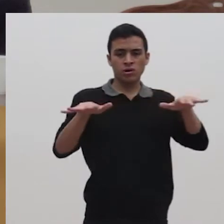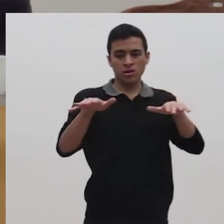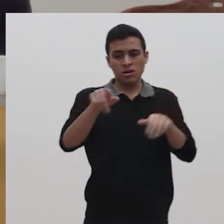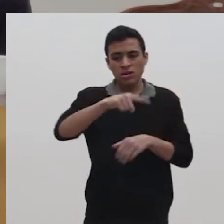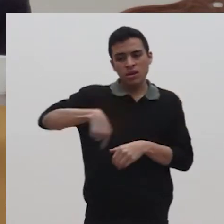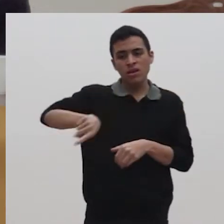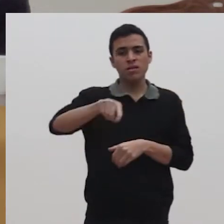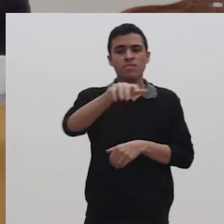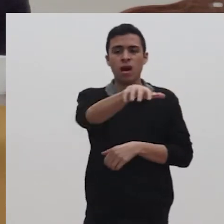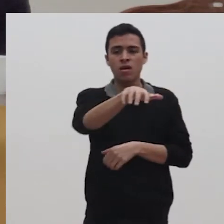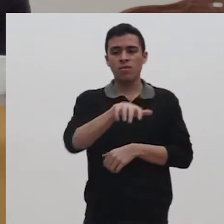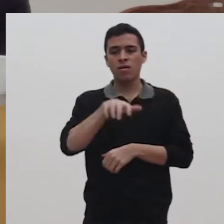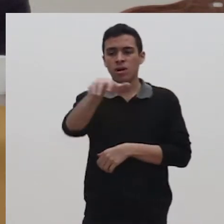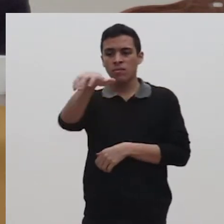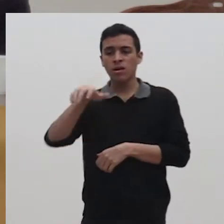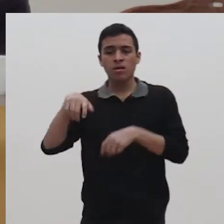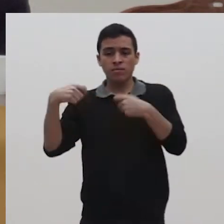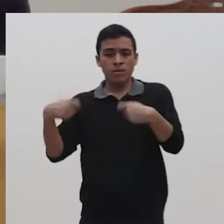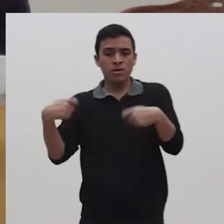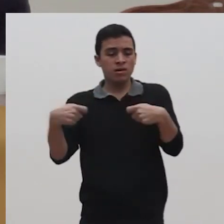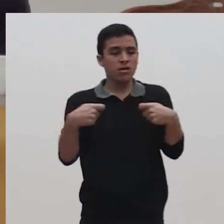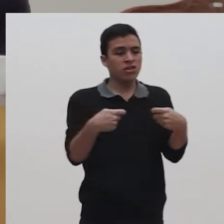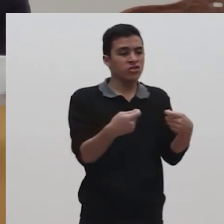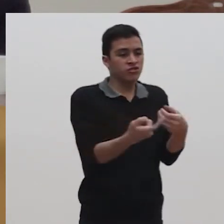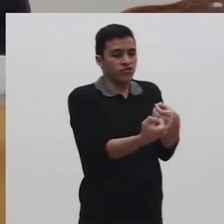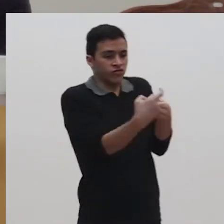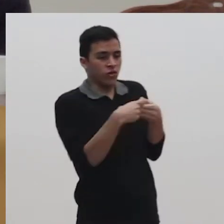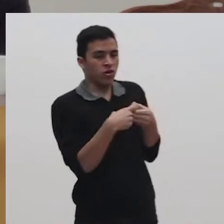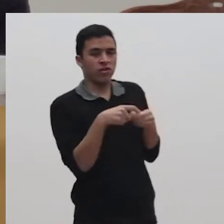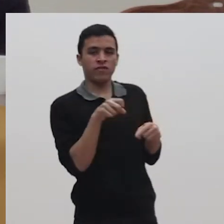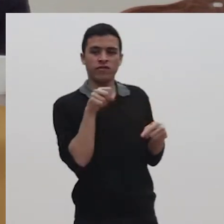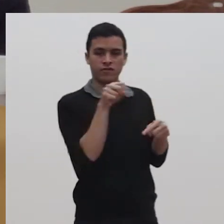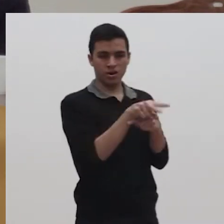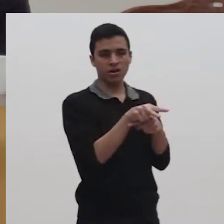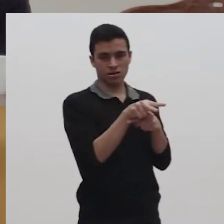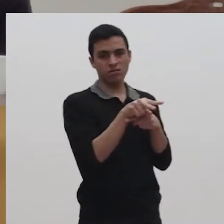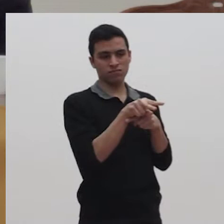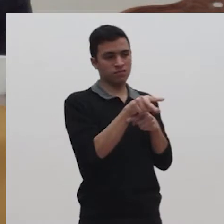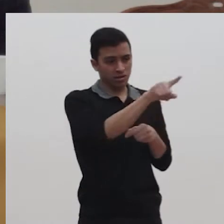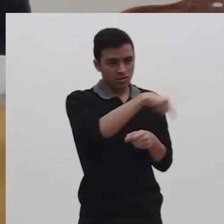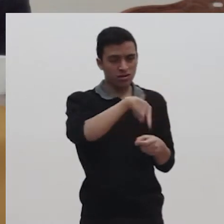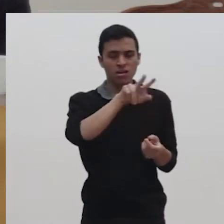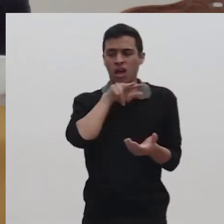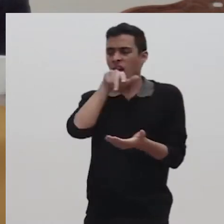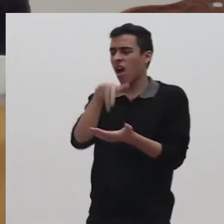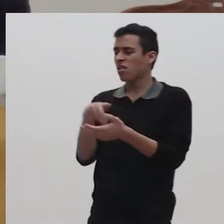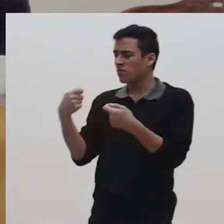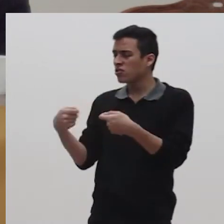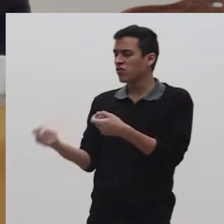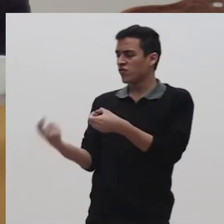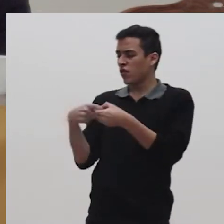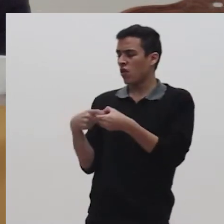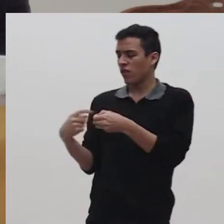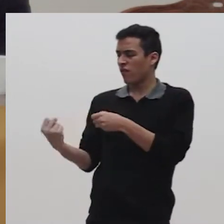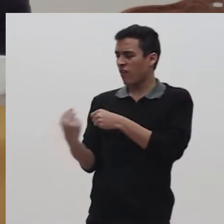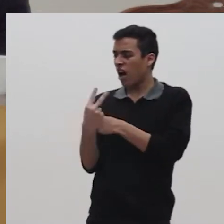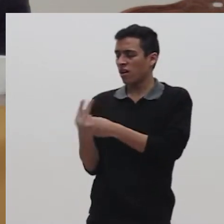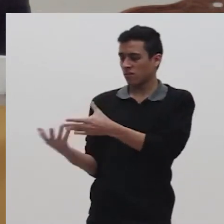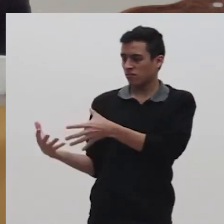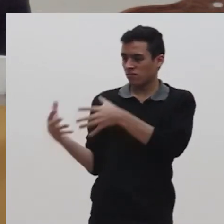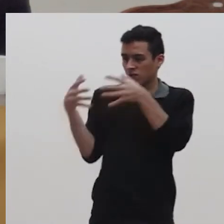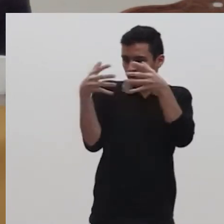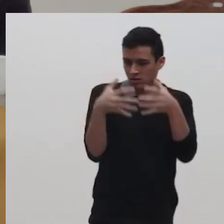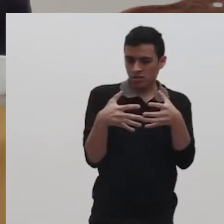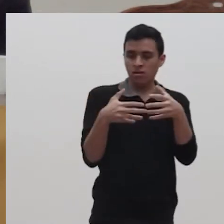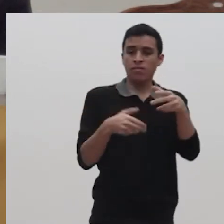setores deveriam devolver estas vagas, que a posição dele era que esses setores deveriam devolver essas vagas